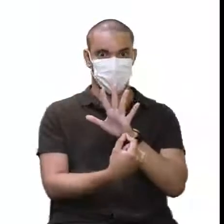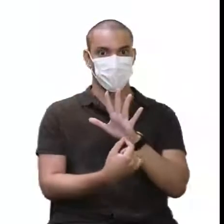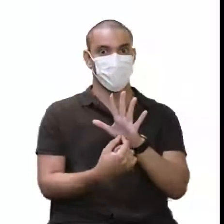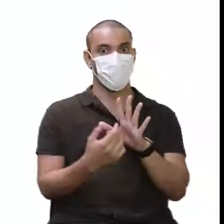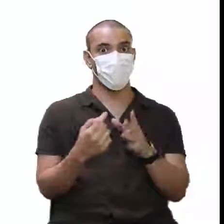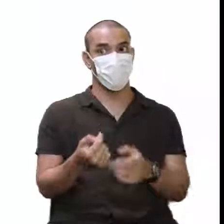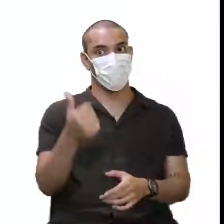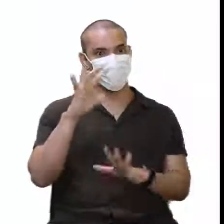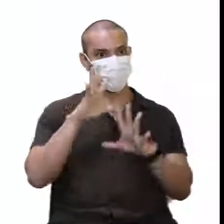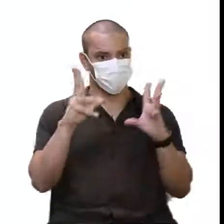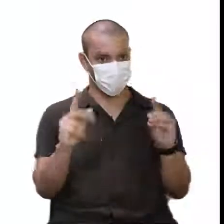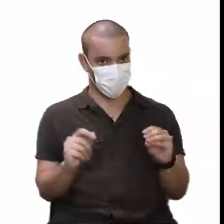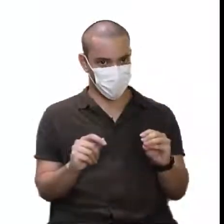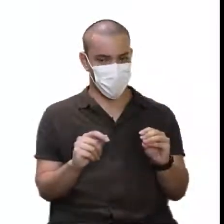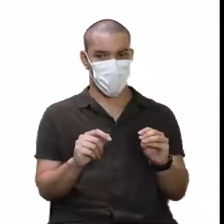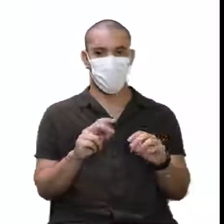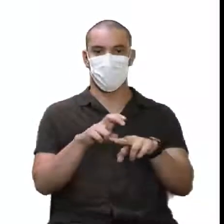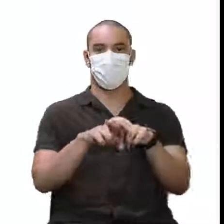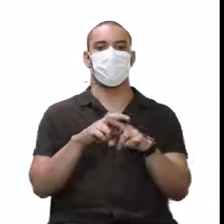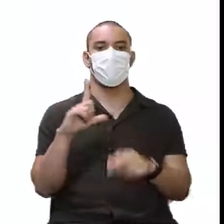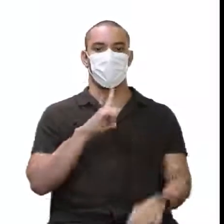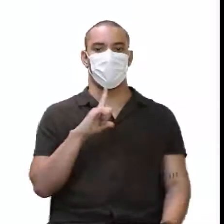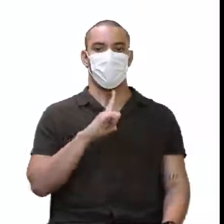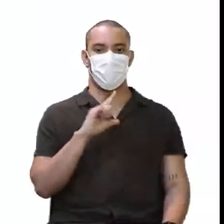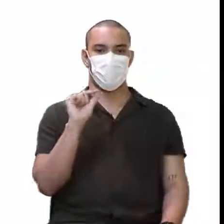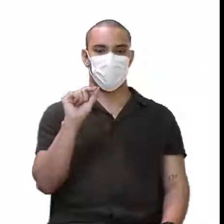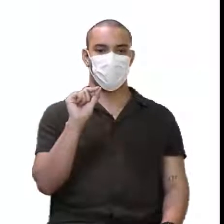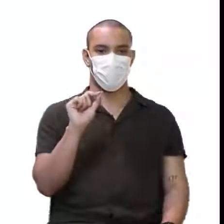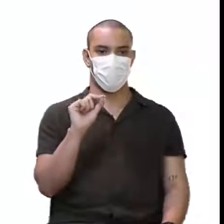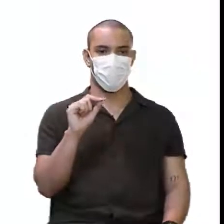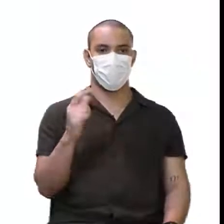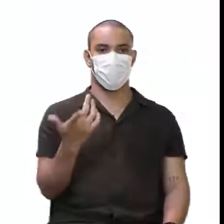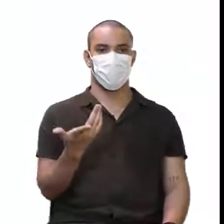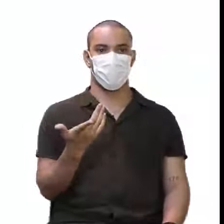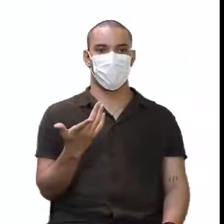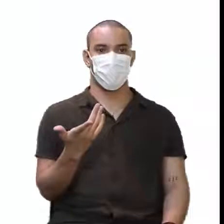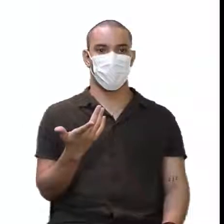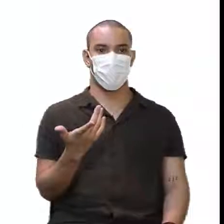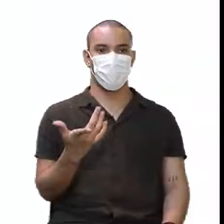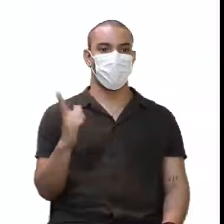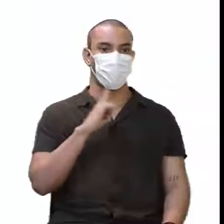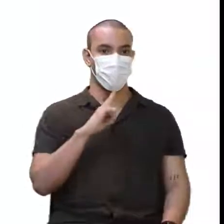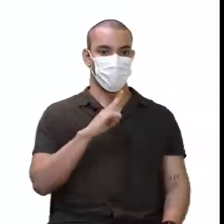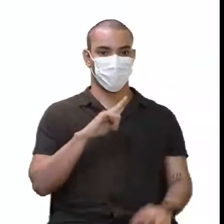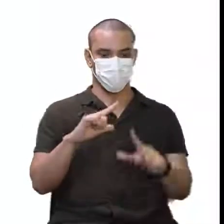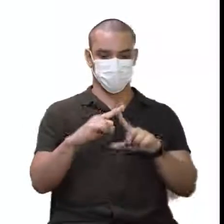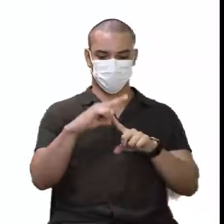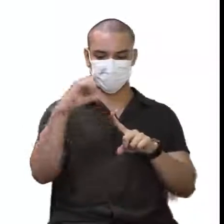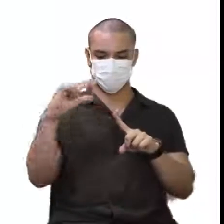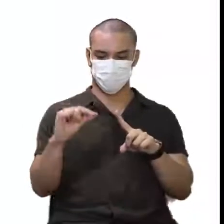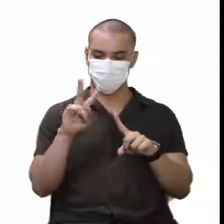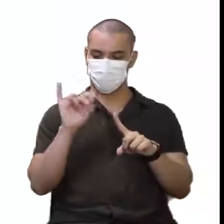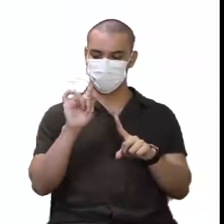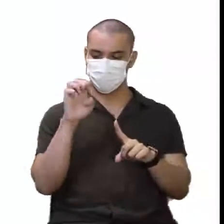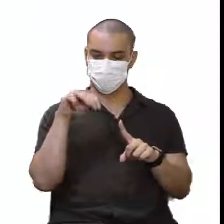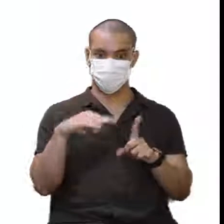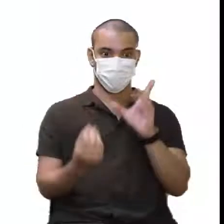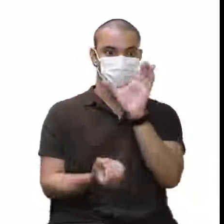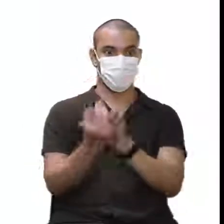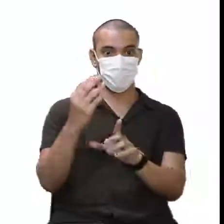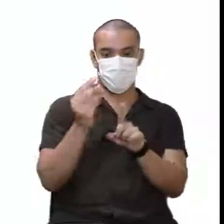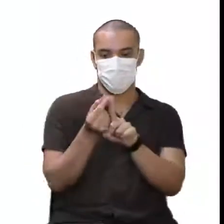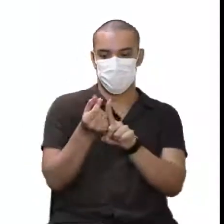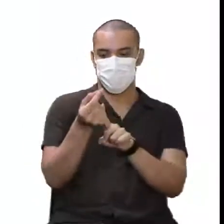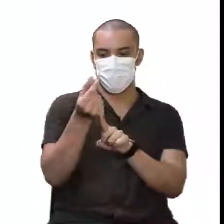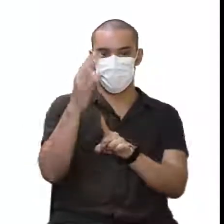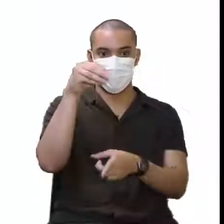são todas, tá? Suas flores se transformam em vagens que contêm as sementes e que podem